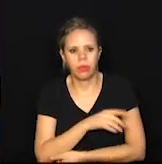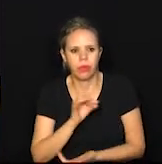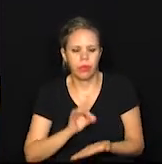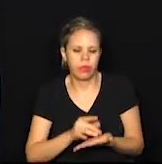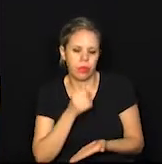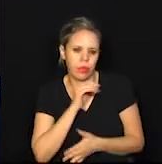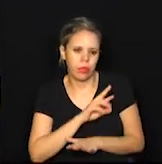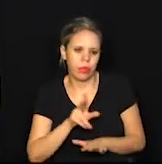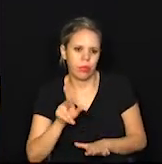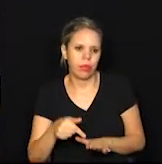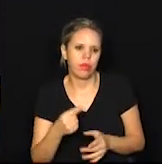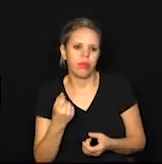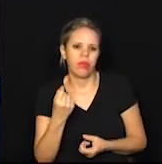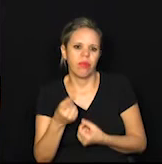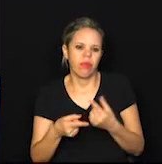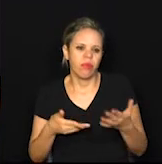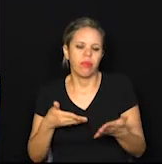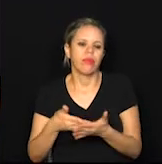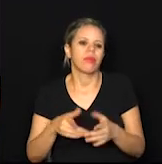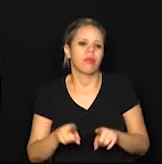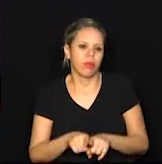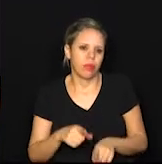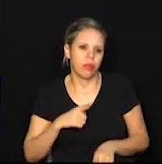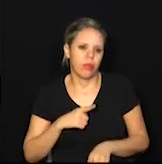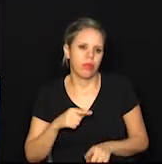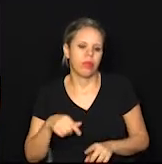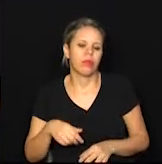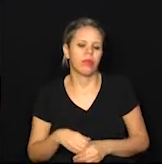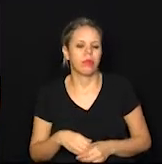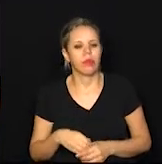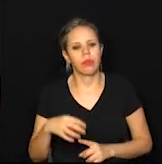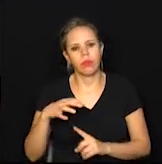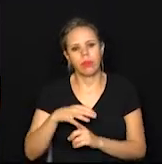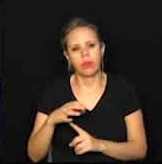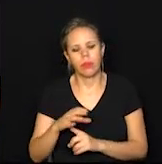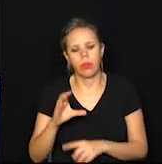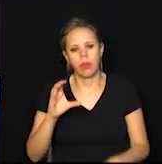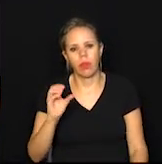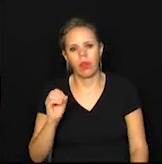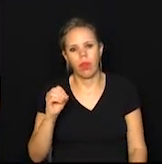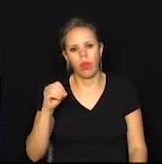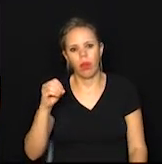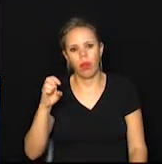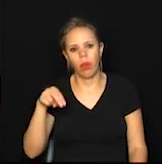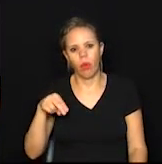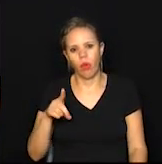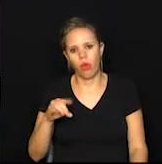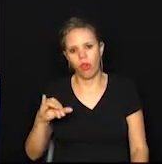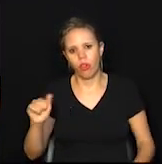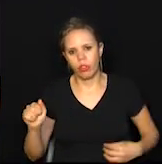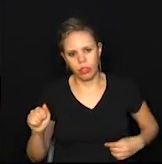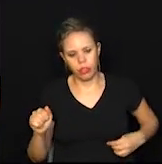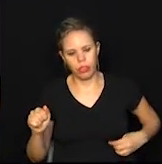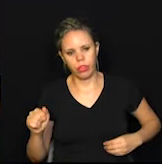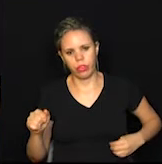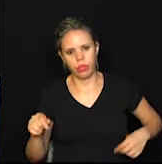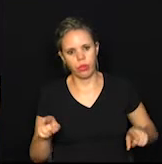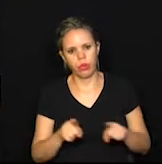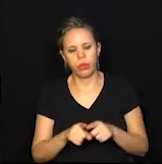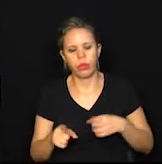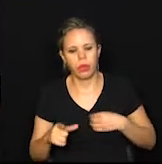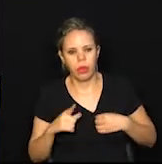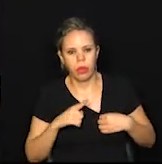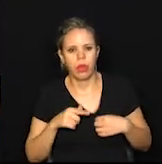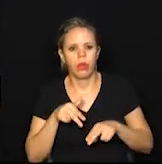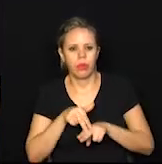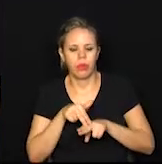mas com alguns obstáculos na Praça da Concórdia. Dentro da Praça Jorge Mendonça teremos também uma pista de